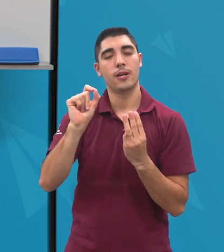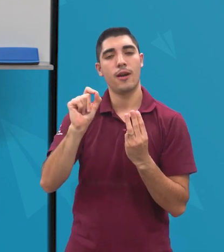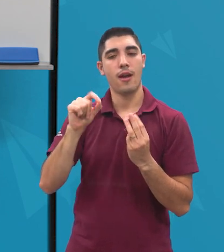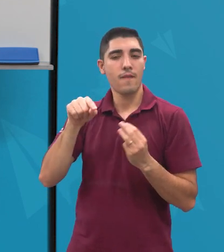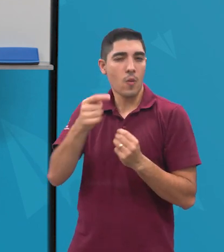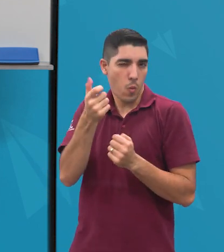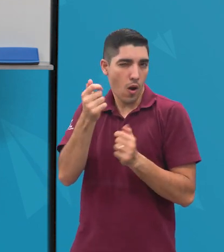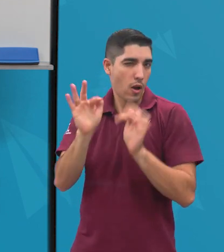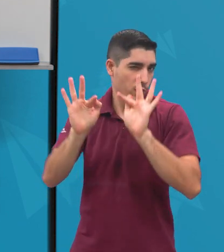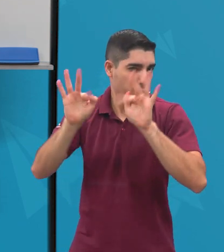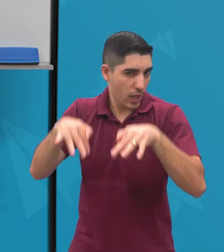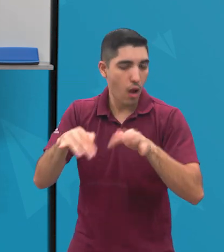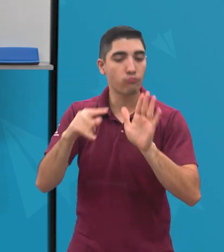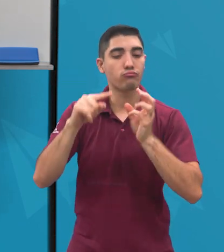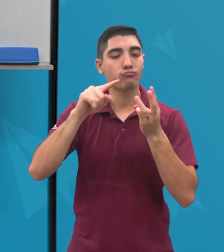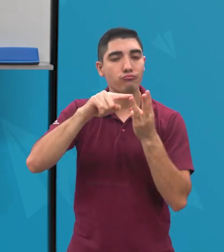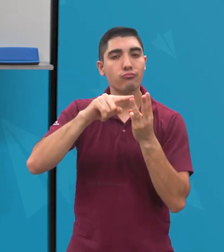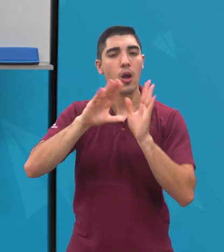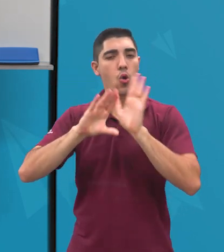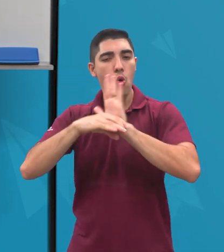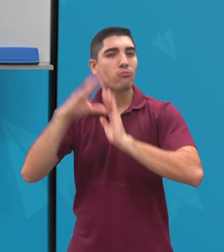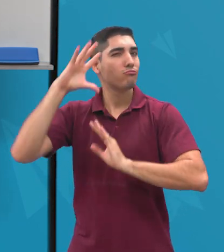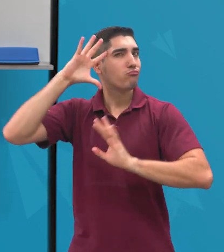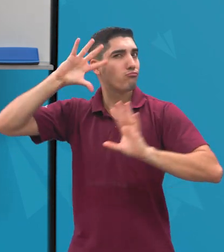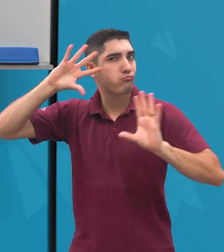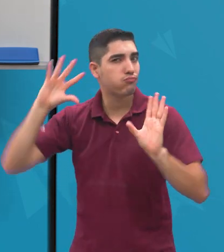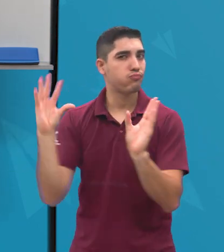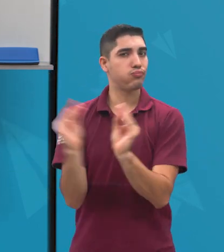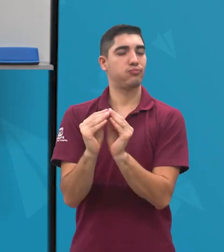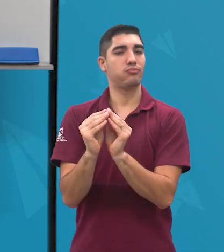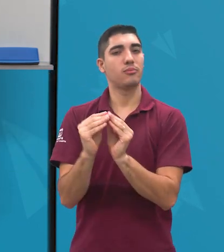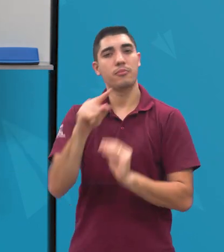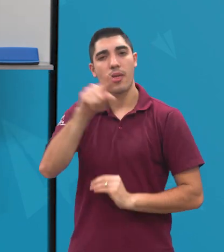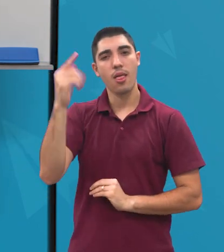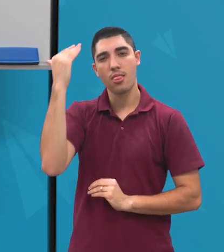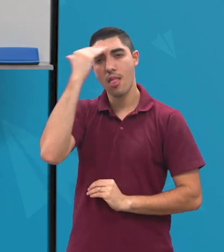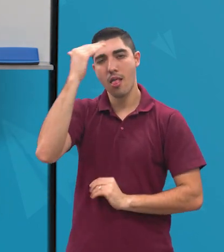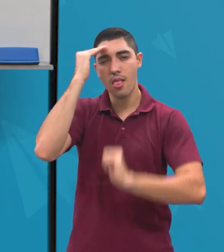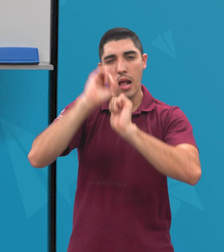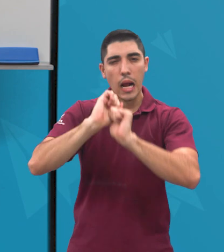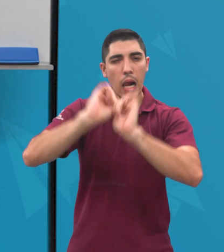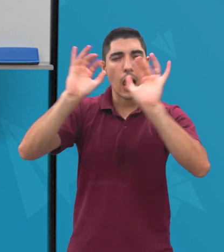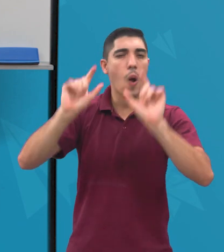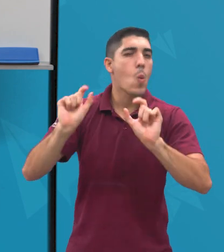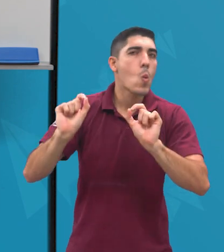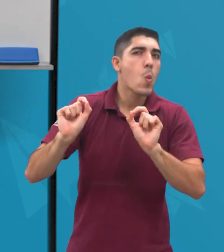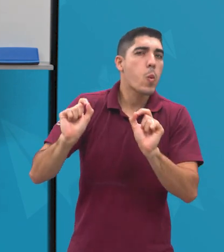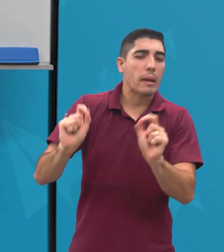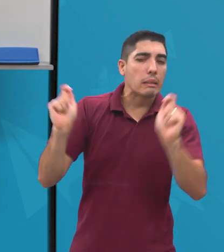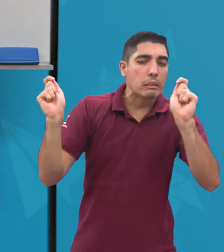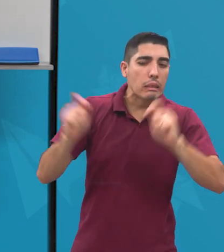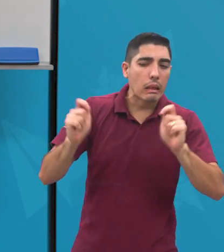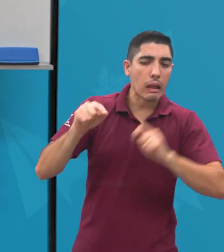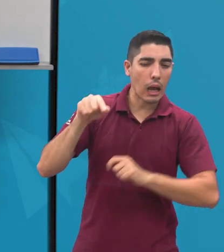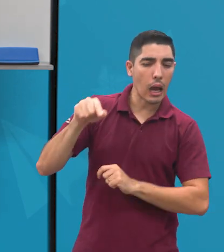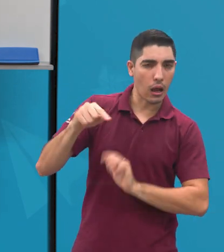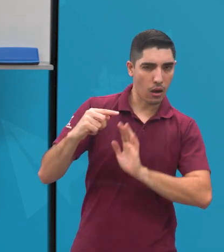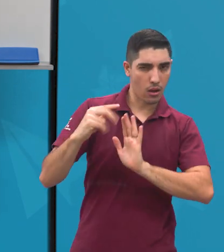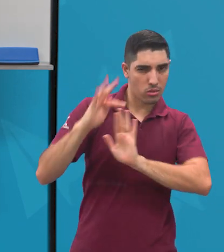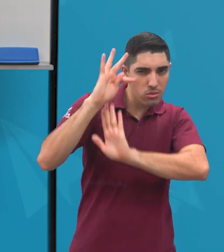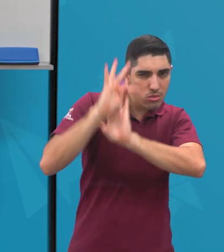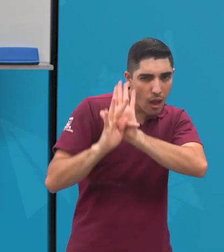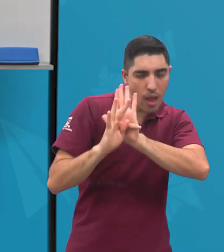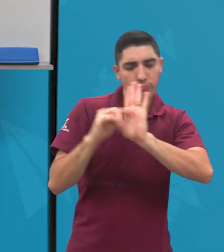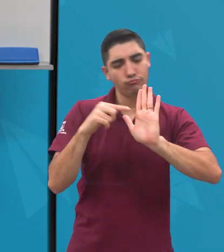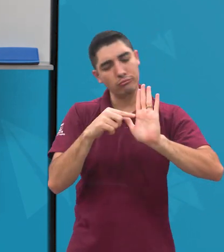para o nosso encerramento, a ideia é arriscar algumas interpretações a respeito dessa leitura